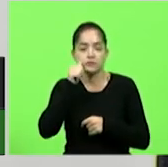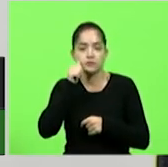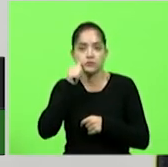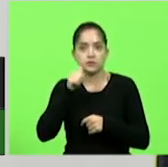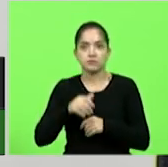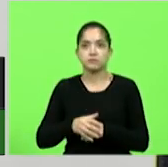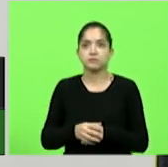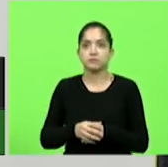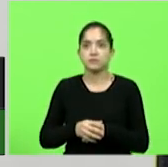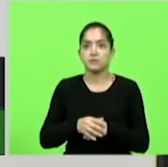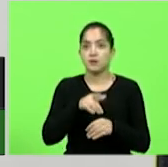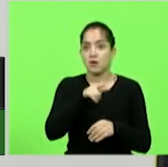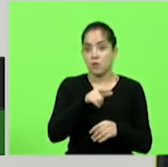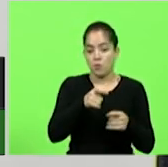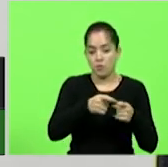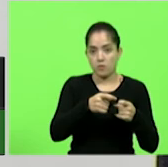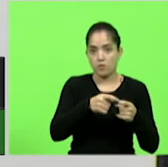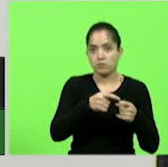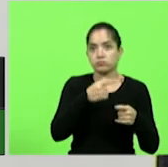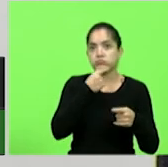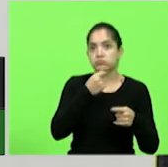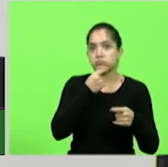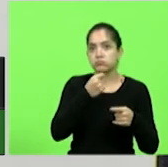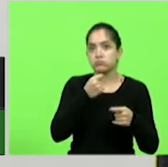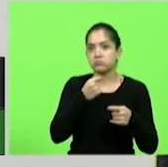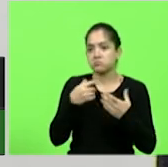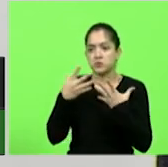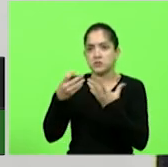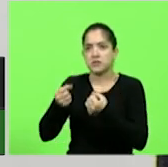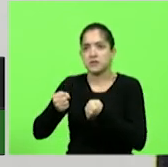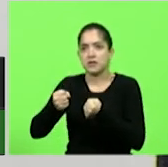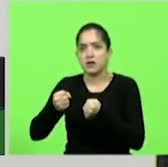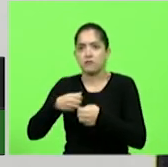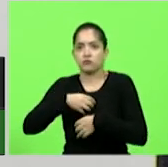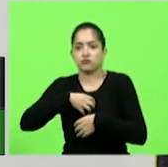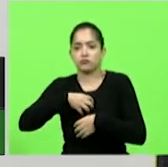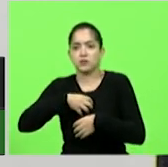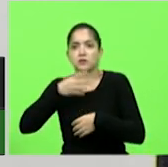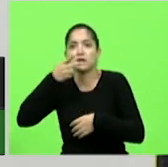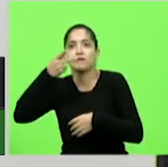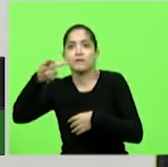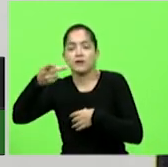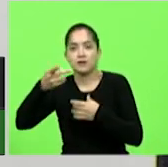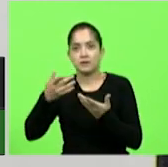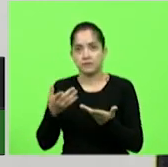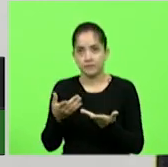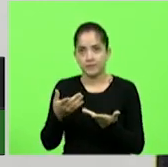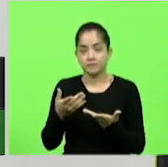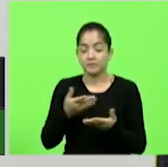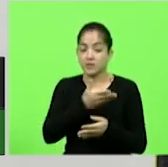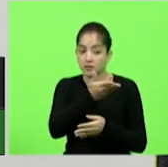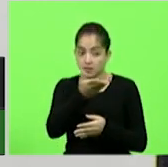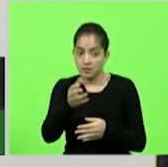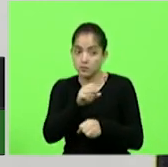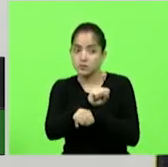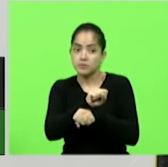Ele não aceitava o tom de voz que a médica falava. Eu esperei aqui as deputadas